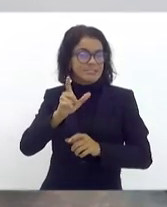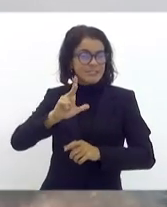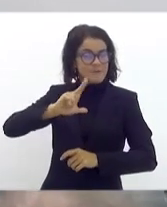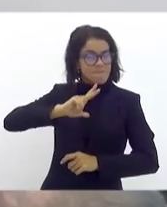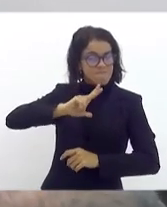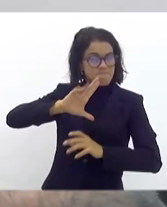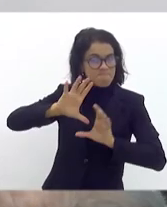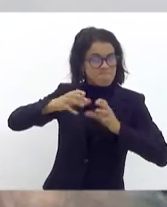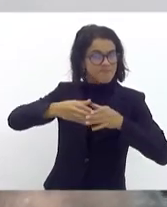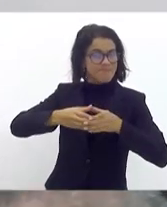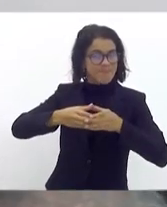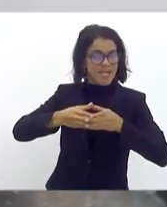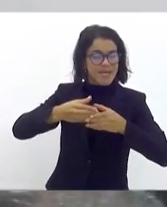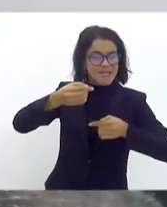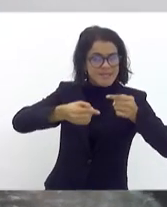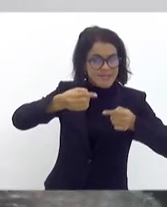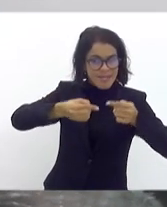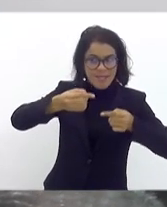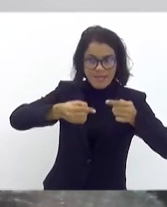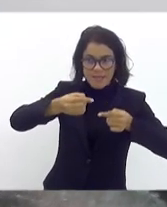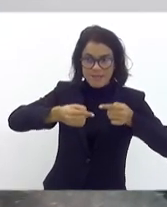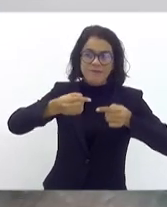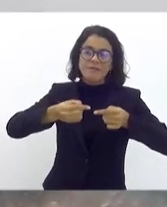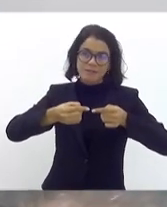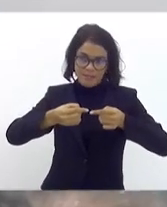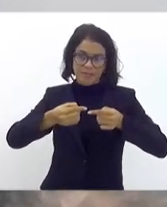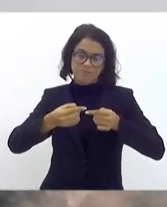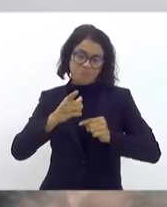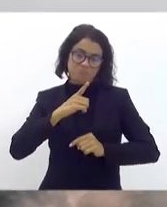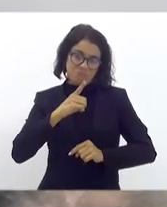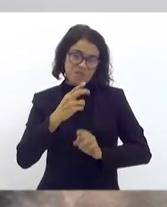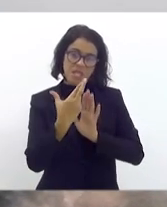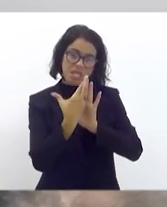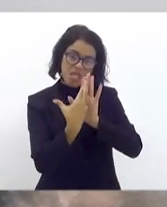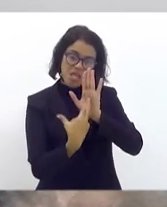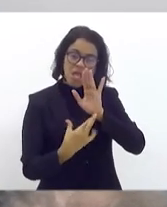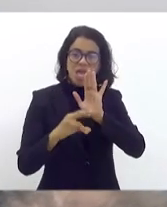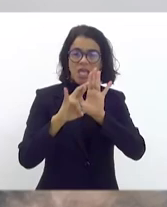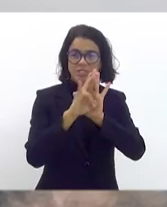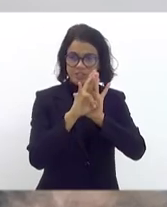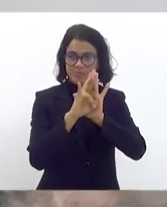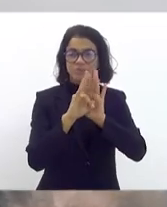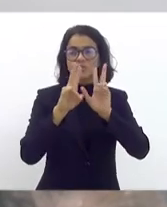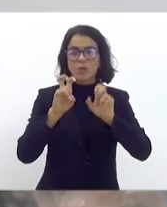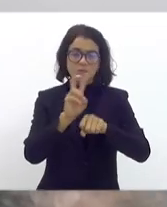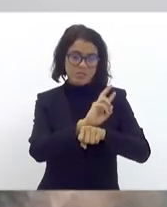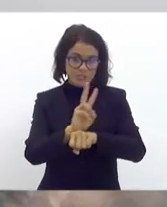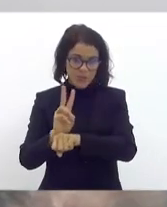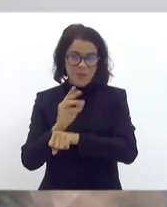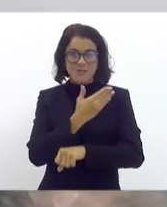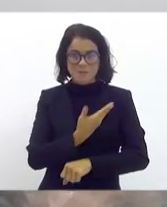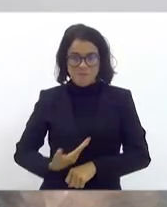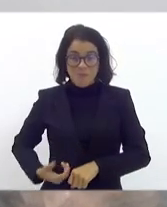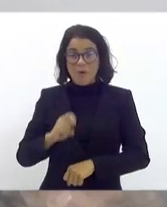que não é, enfim, que tenha inclusive amparo regimental quando a gente está falando de questões de segurança pública ou de